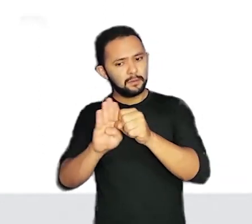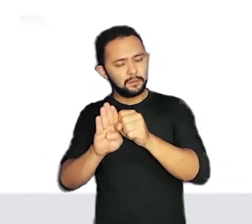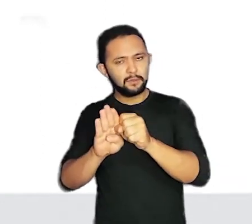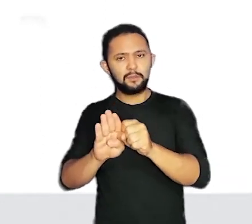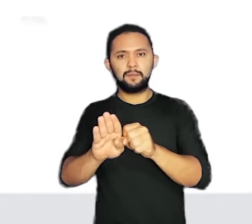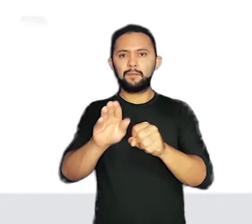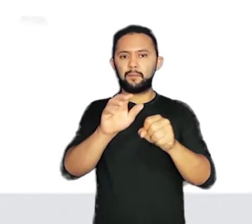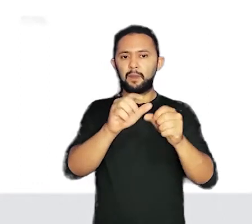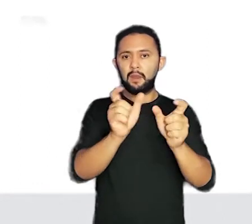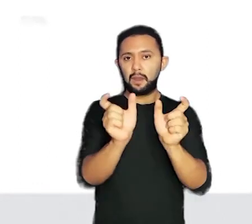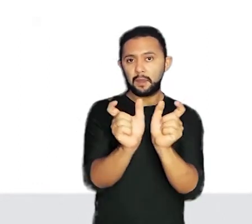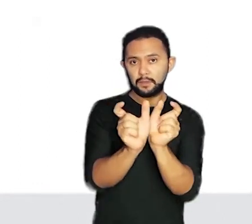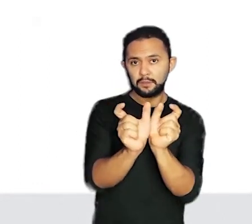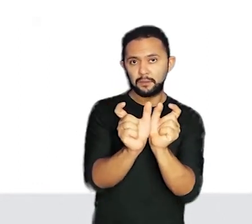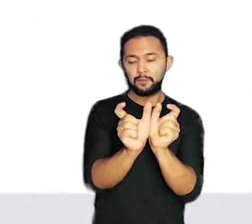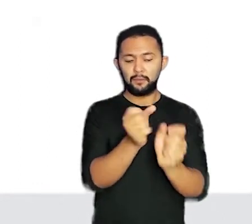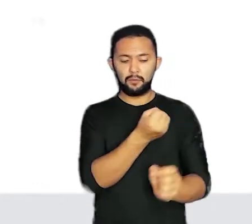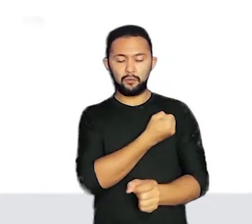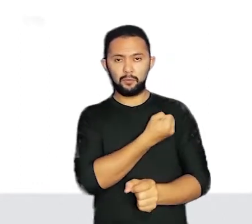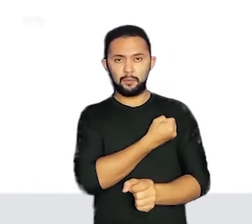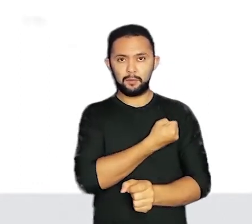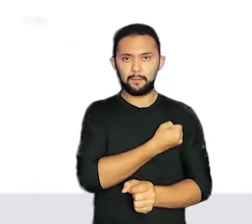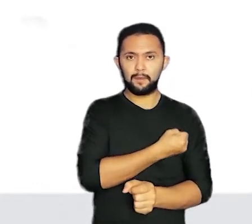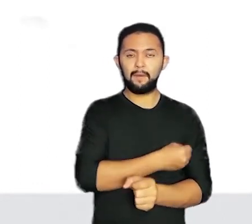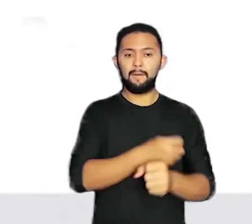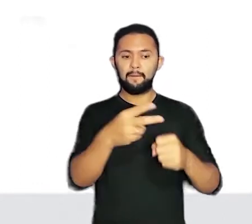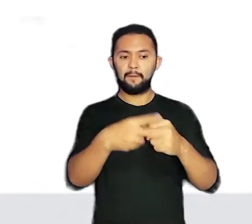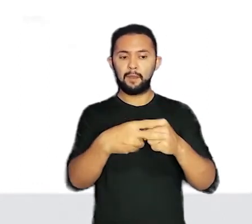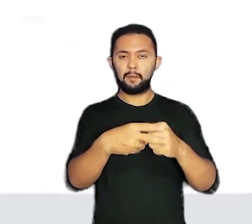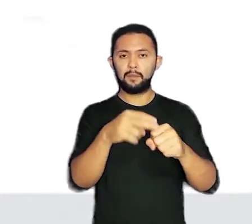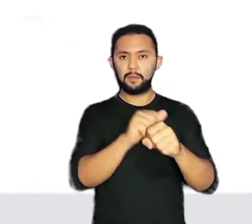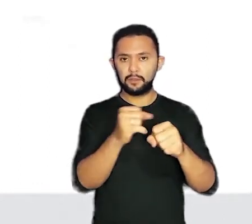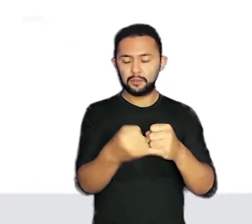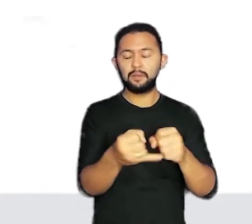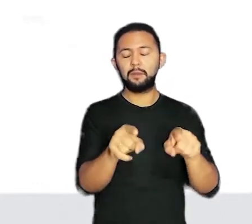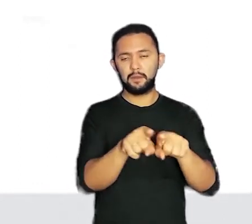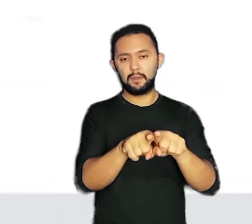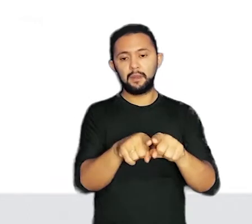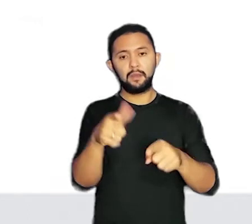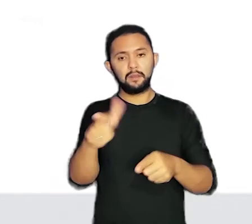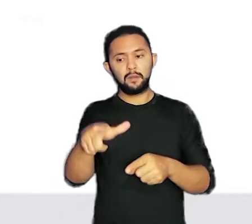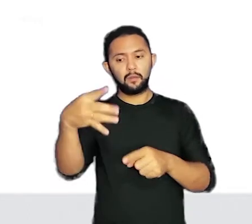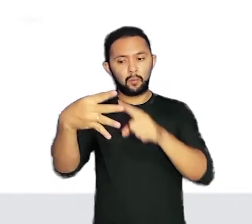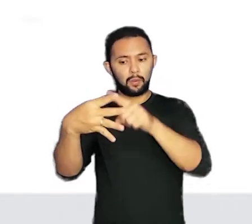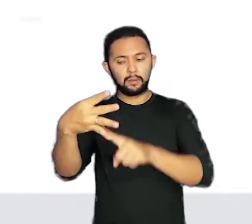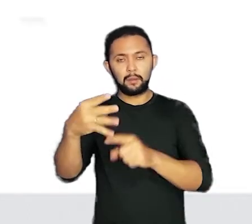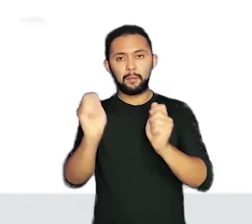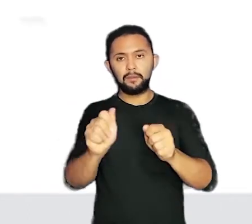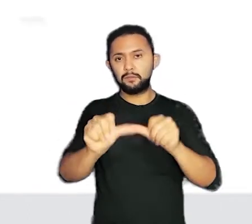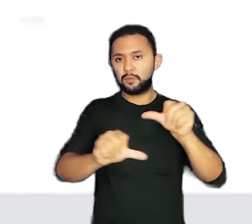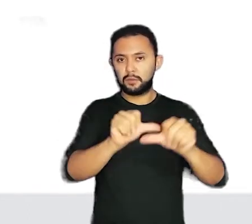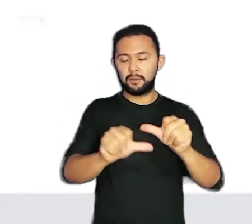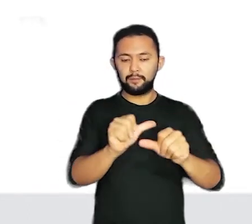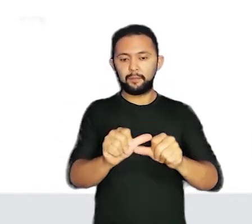adjetivo, numeral, pronome e verbo, 6 classes variáveis e 4 classes invariáveis, advérbio,